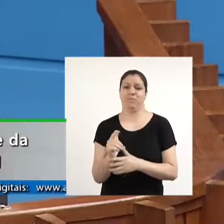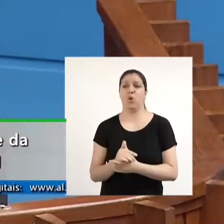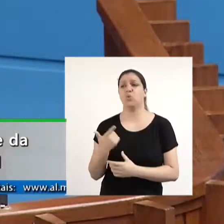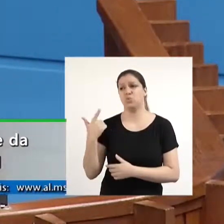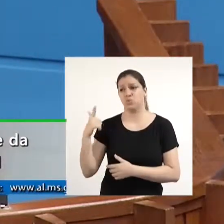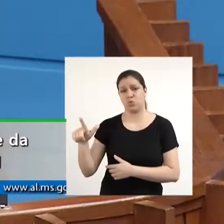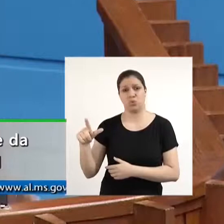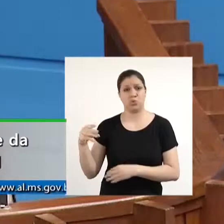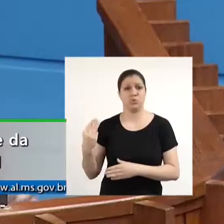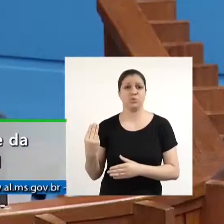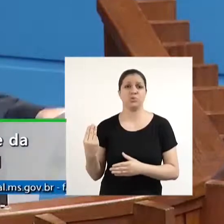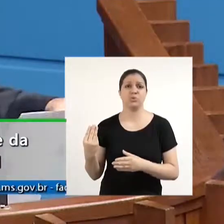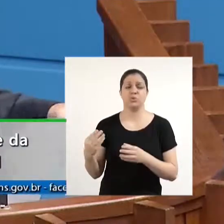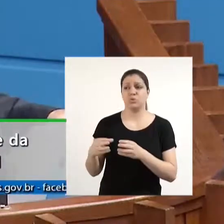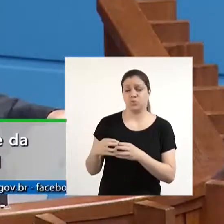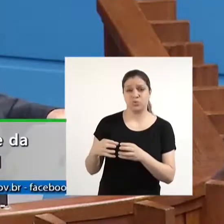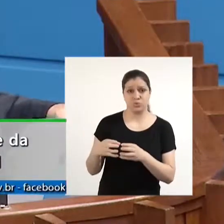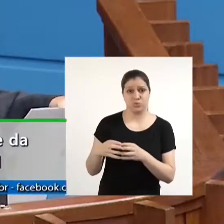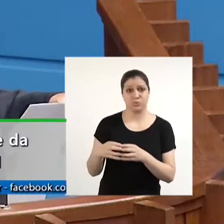da CCJ